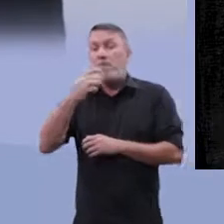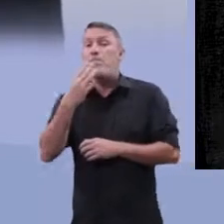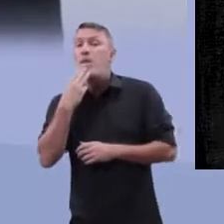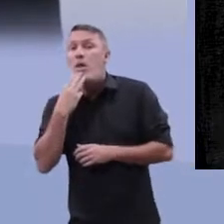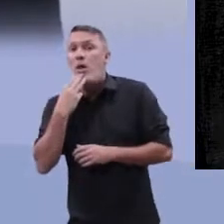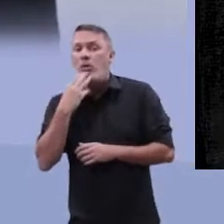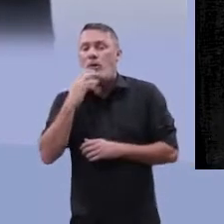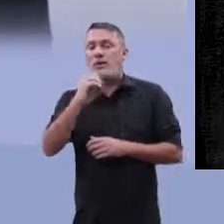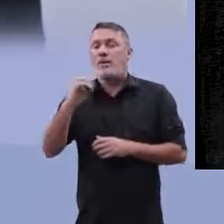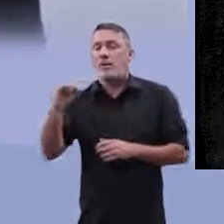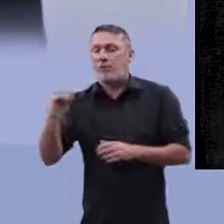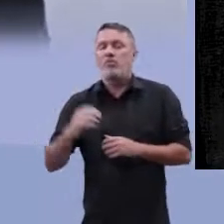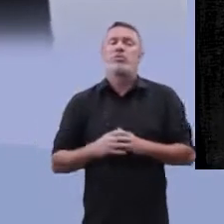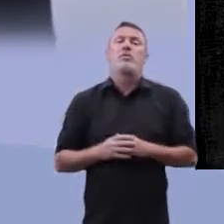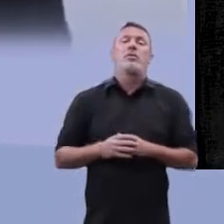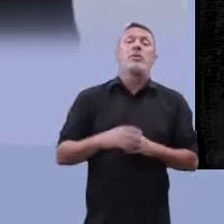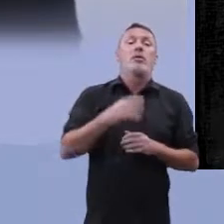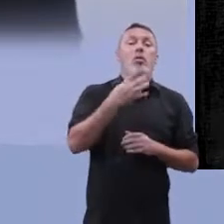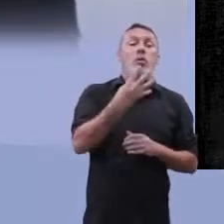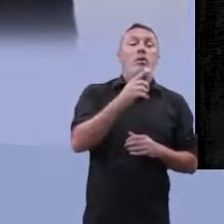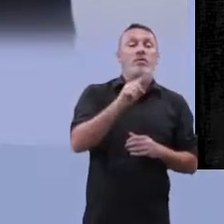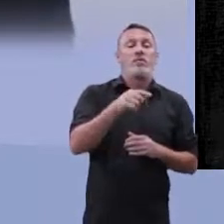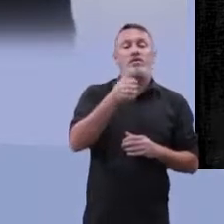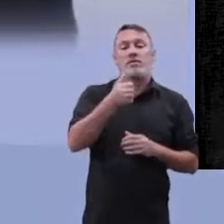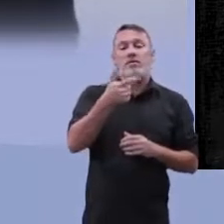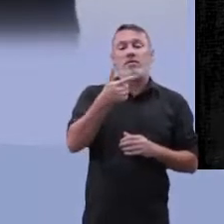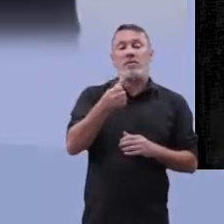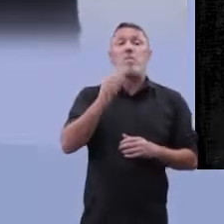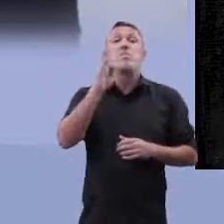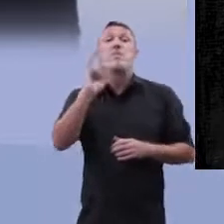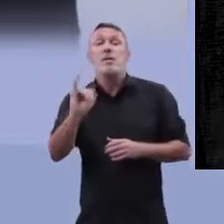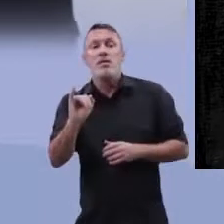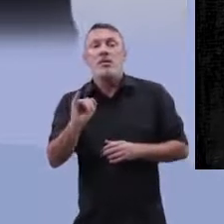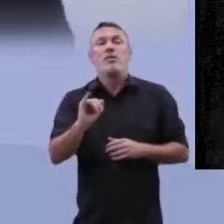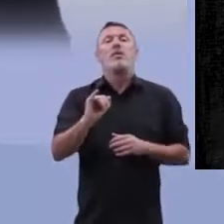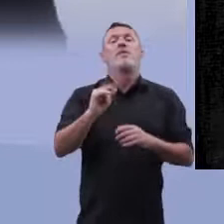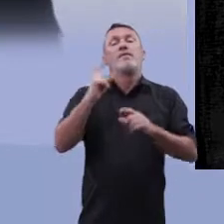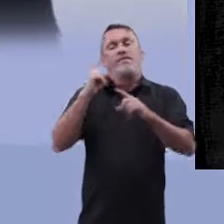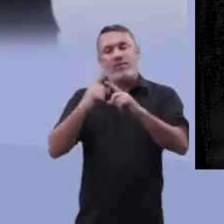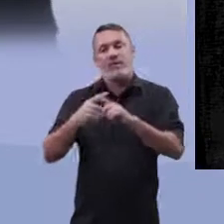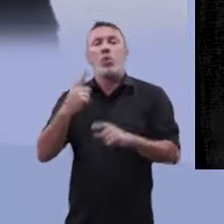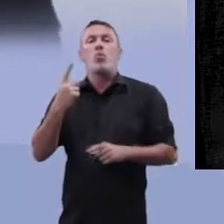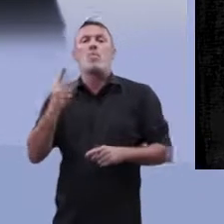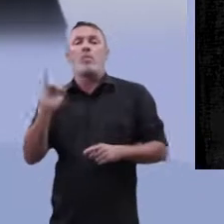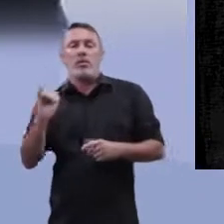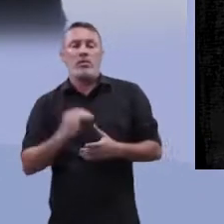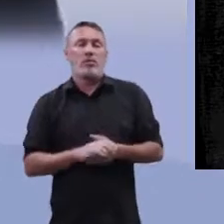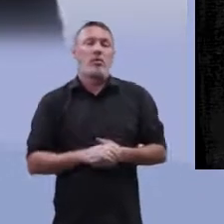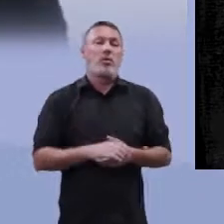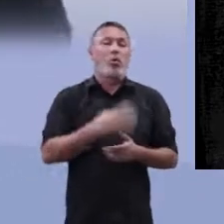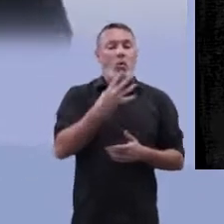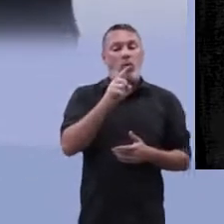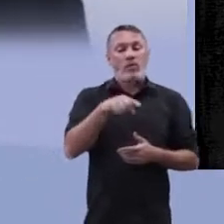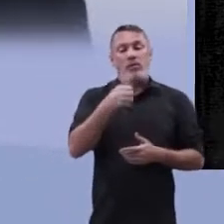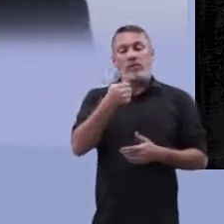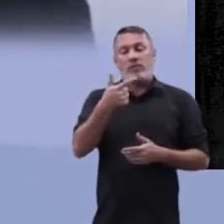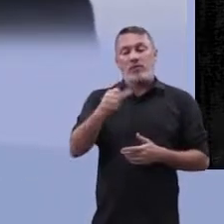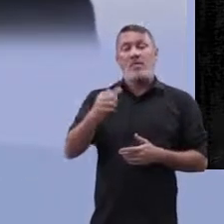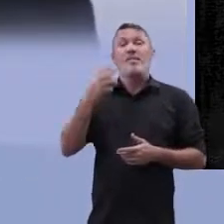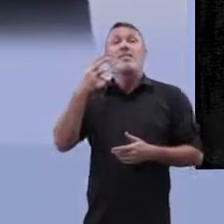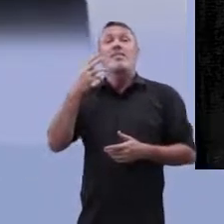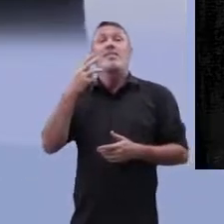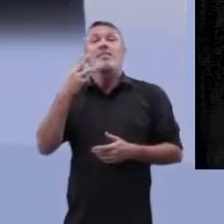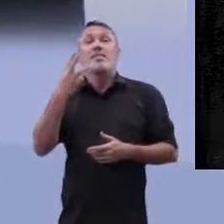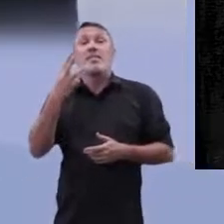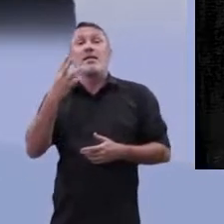4,129 milhões, é só multiplicar por 1 milhão. Se você tiver 4,129 bilhões, é só multiplicar por 1 bilhão. Se você